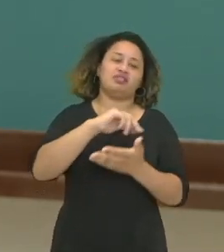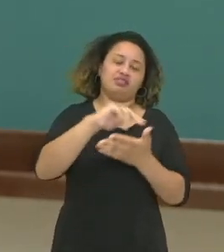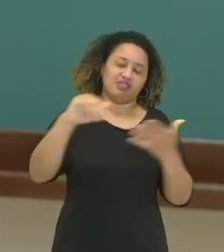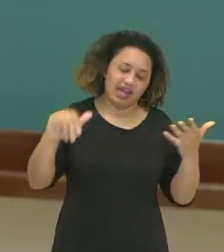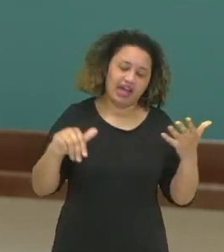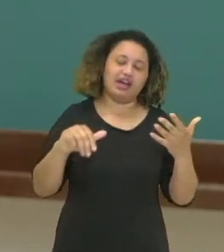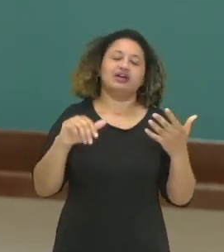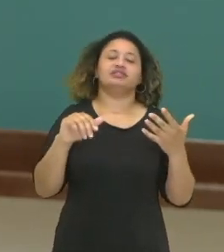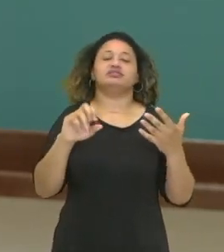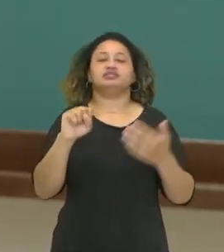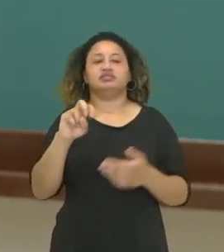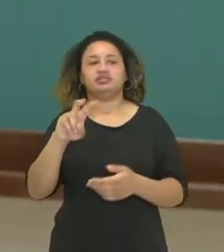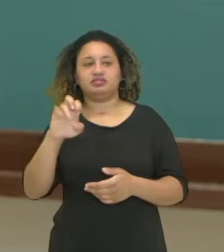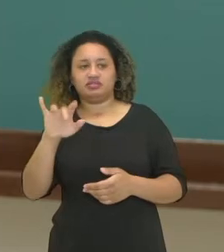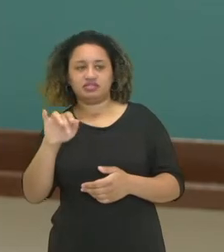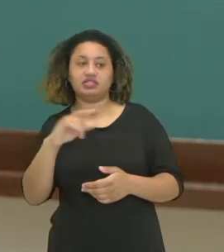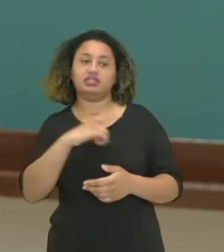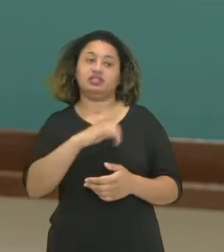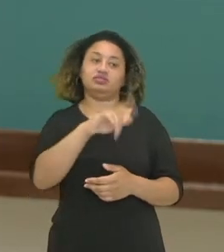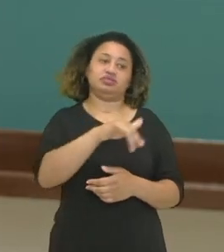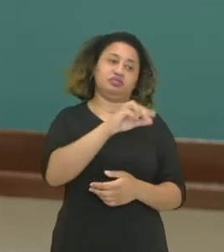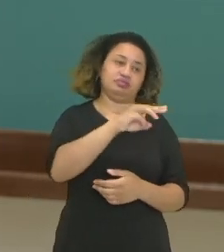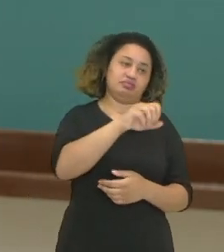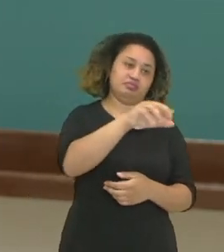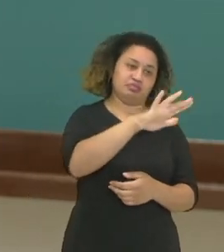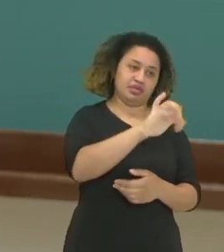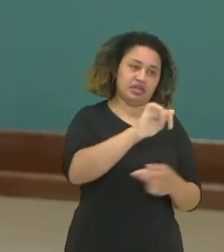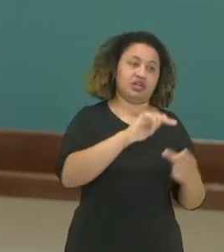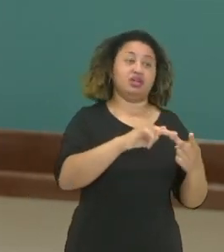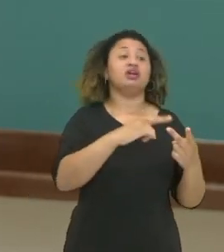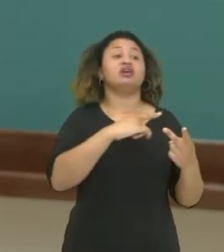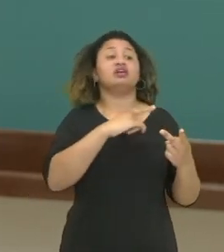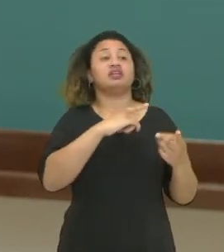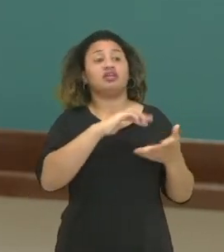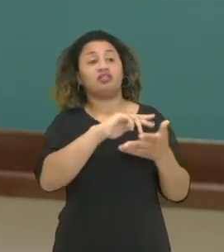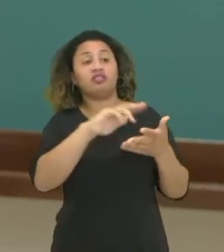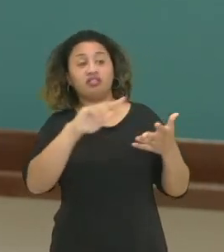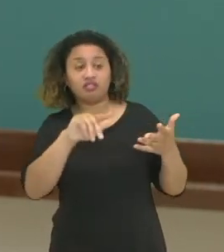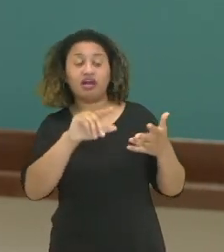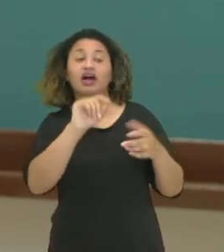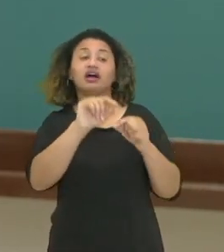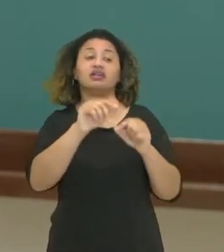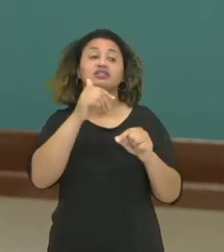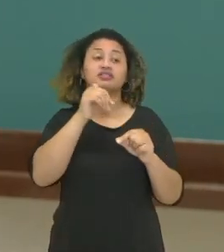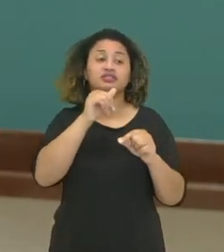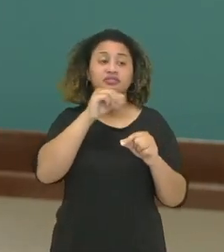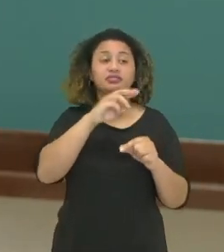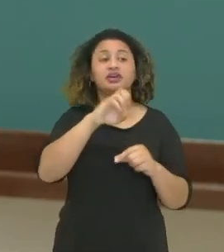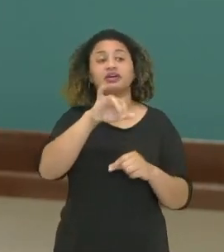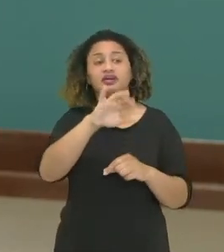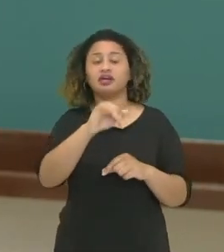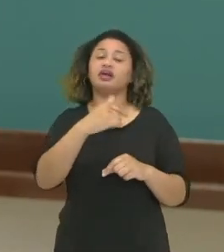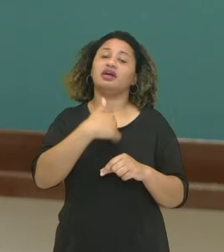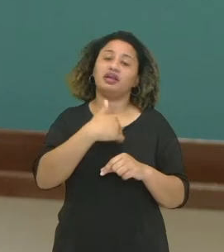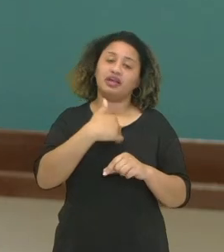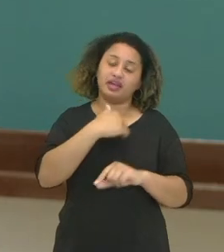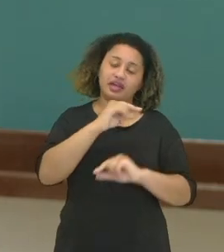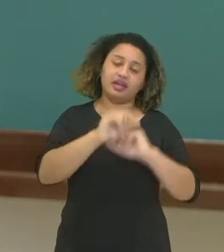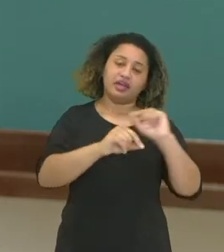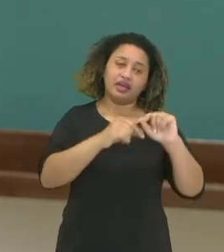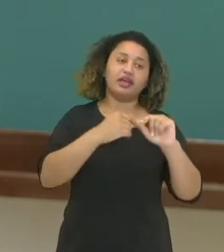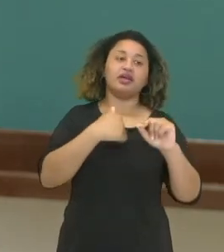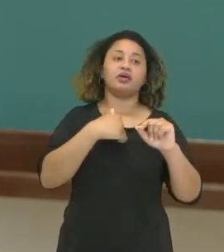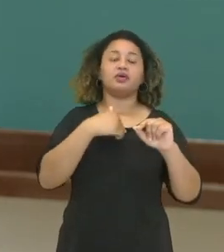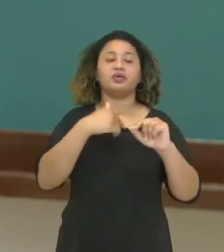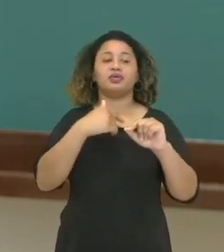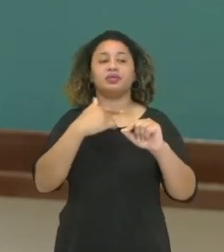Severinos, então Severino de Maria. Como há muitos Severinos, né? Fiquei sendo do finado Zacarias. O